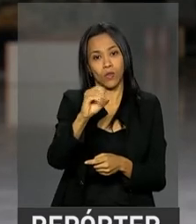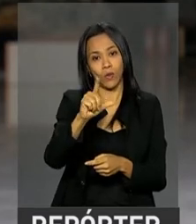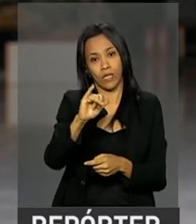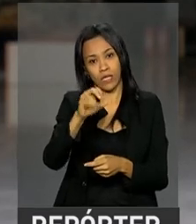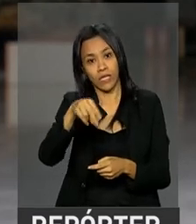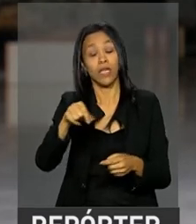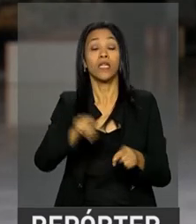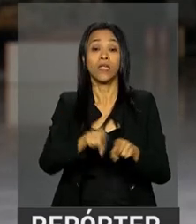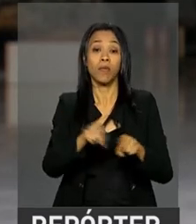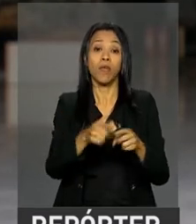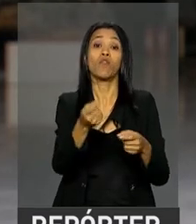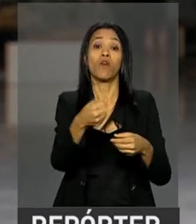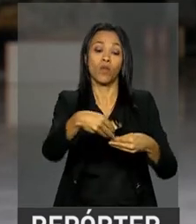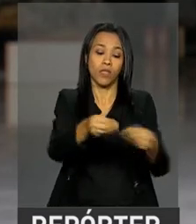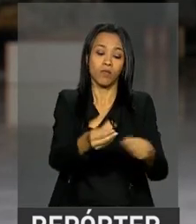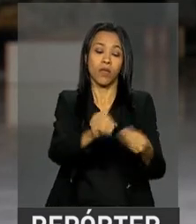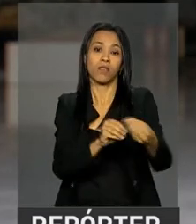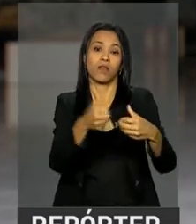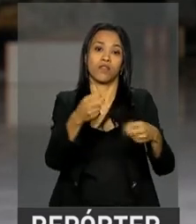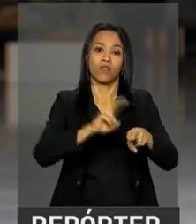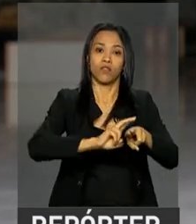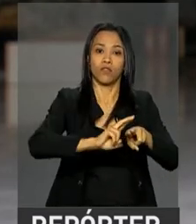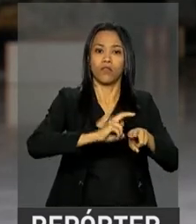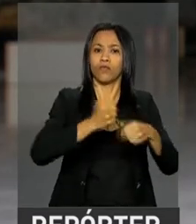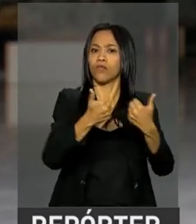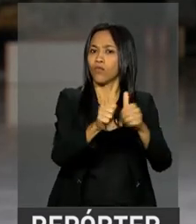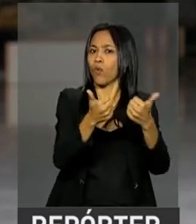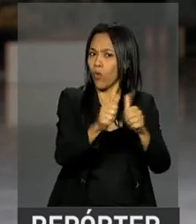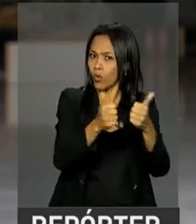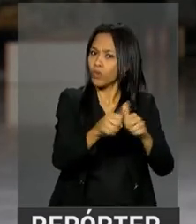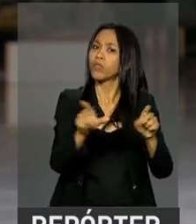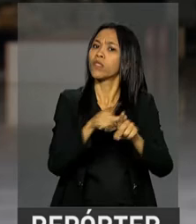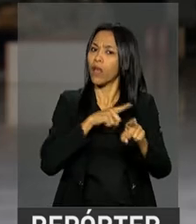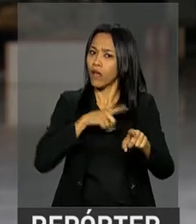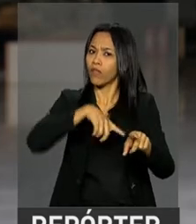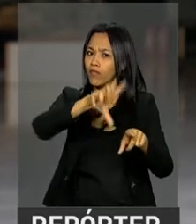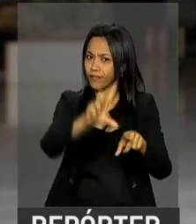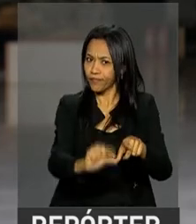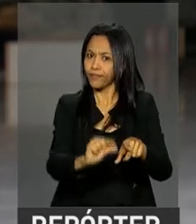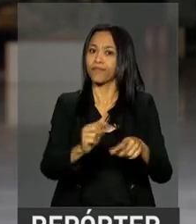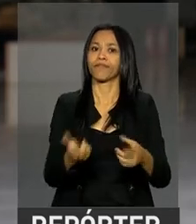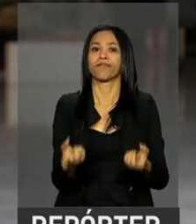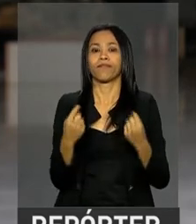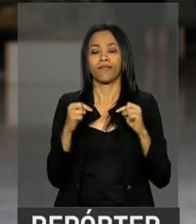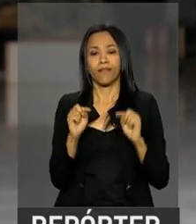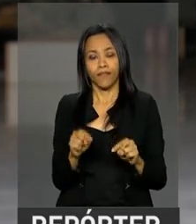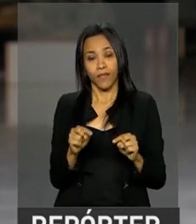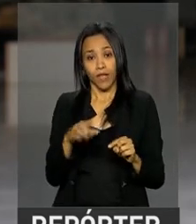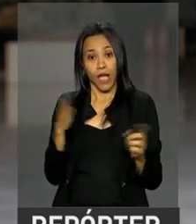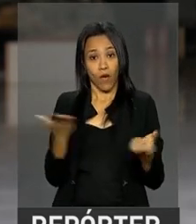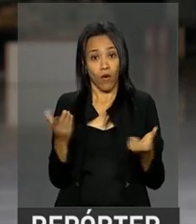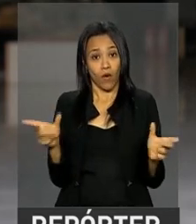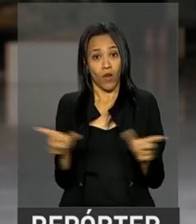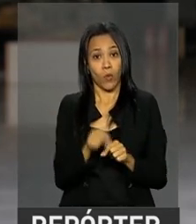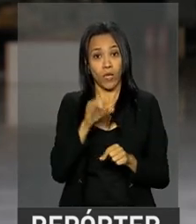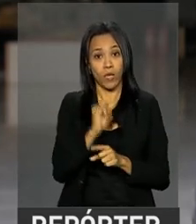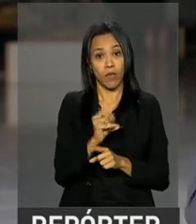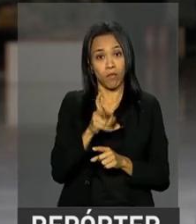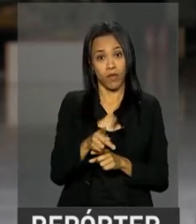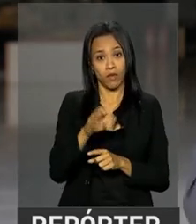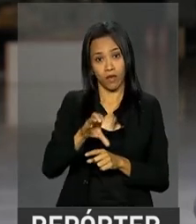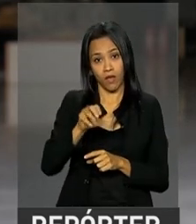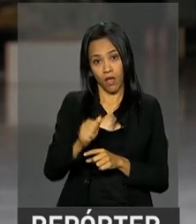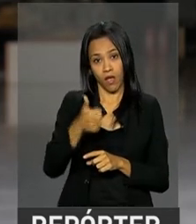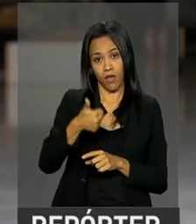ônibus interestaduais também registraram queda é para o cálculo do iptu do ipca-15 como você falou canal